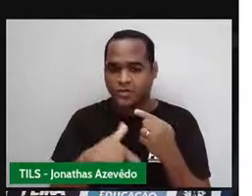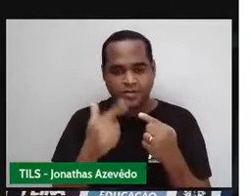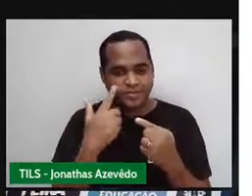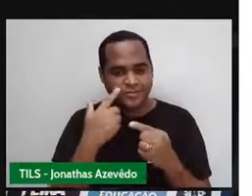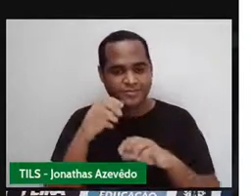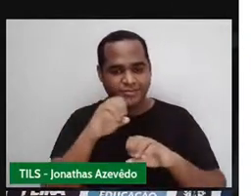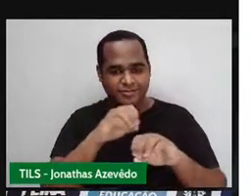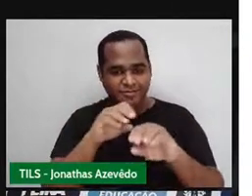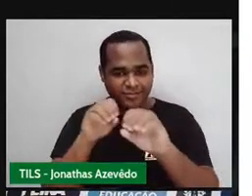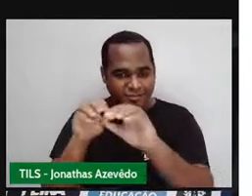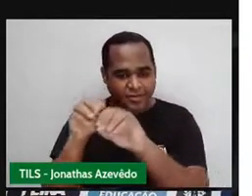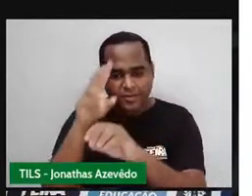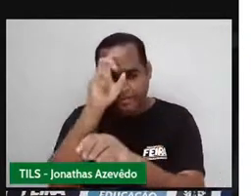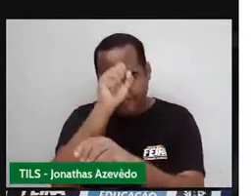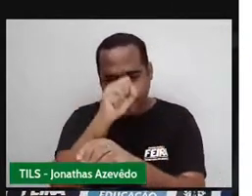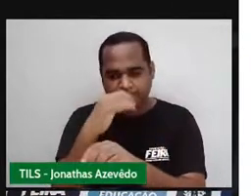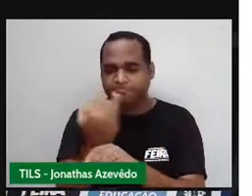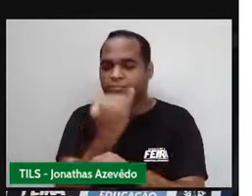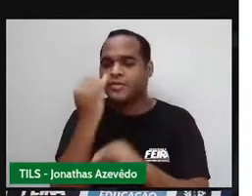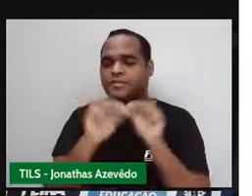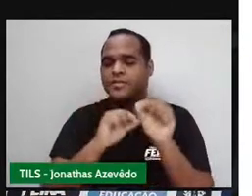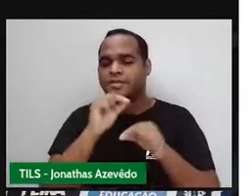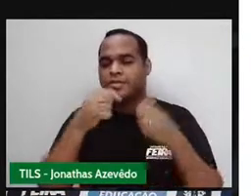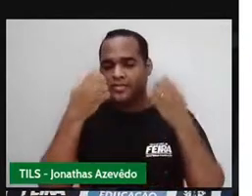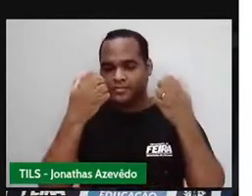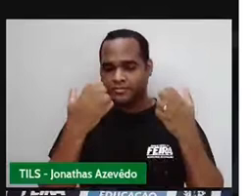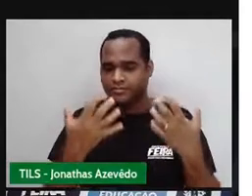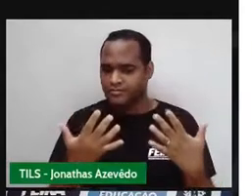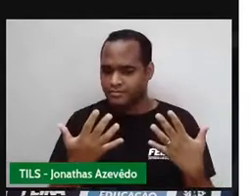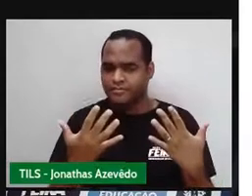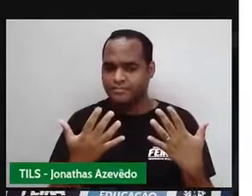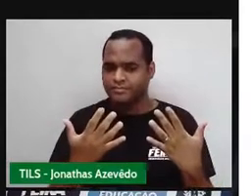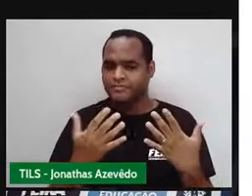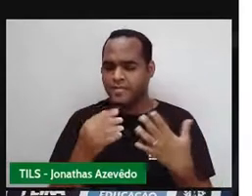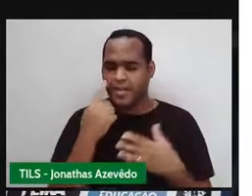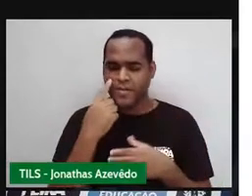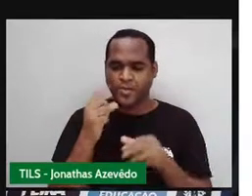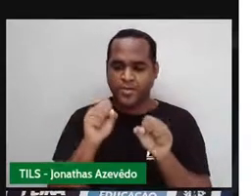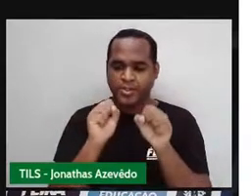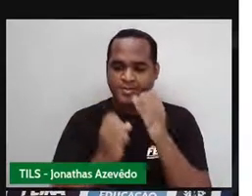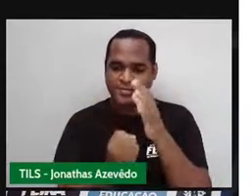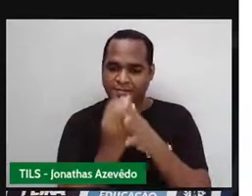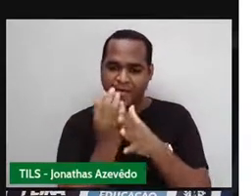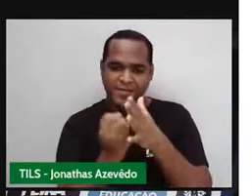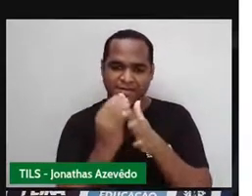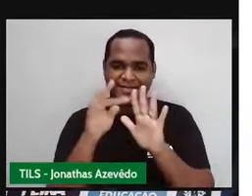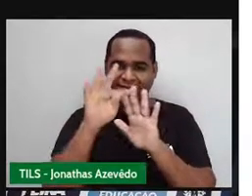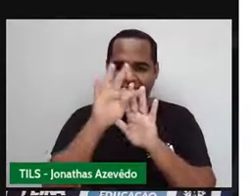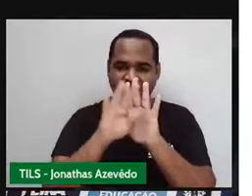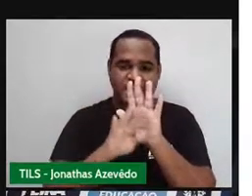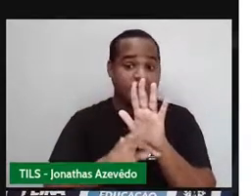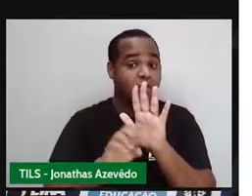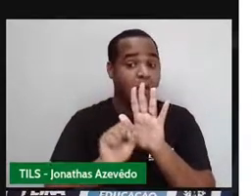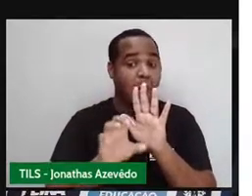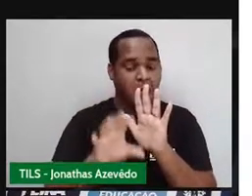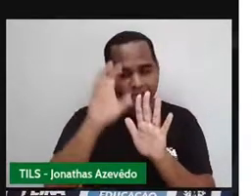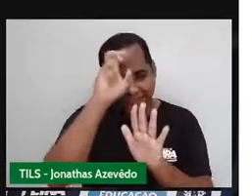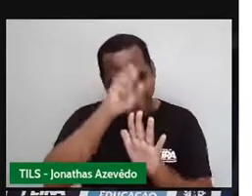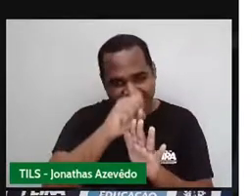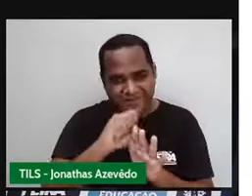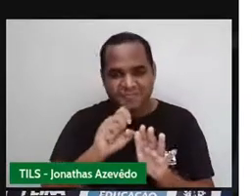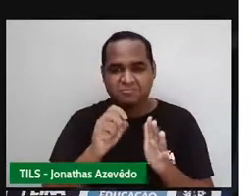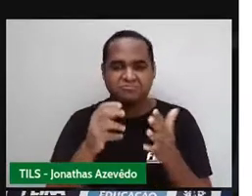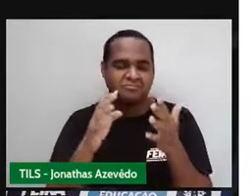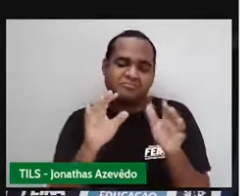nossas aulas onde a gente vai aprender alguma coisa bem bacana tá que por mais que pareça todo esse texto aí do que a gente vai aprender